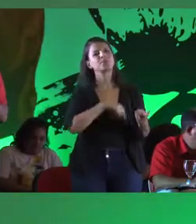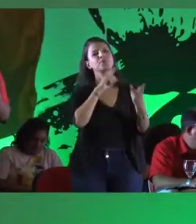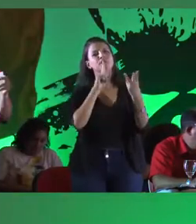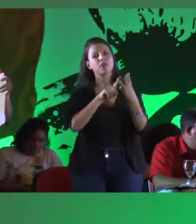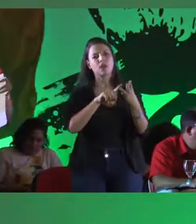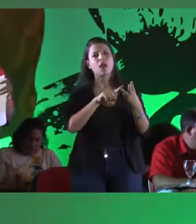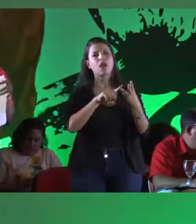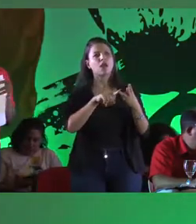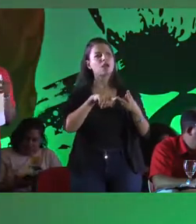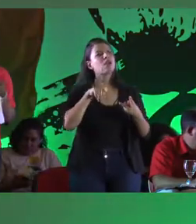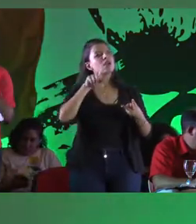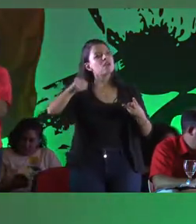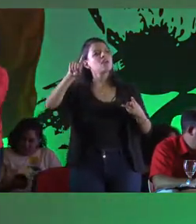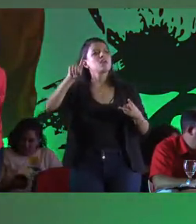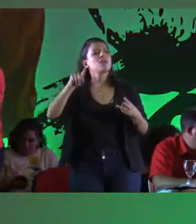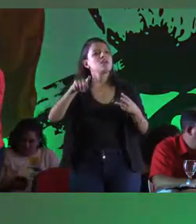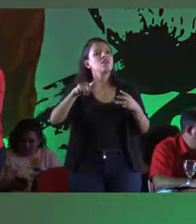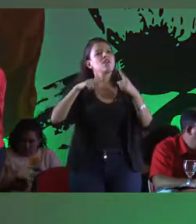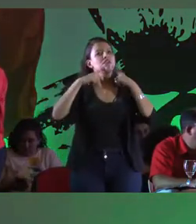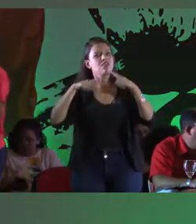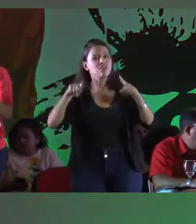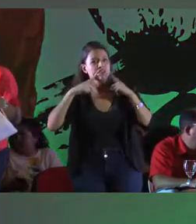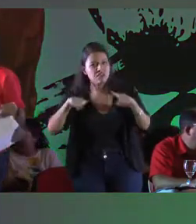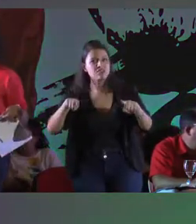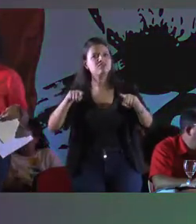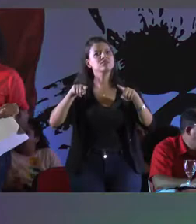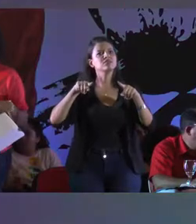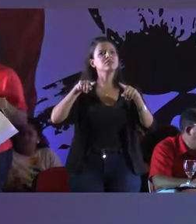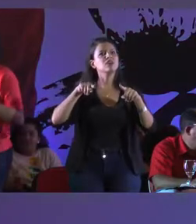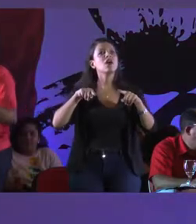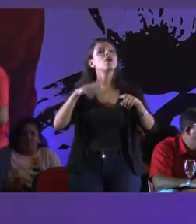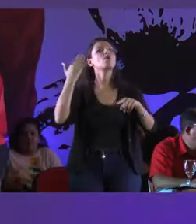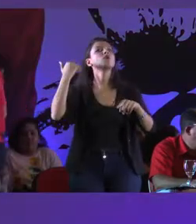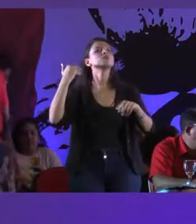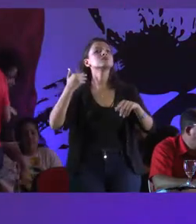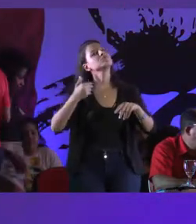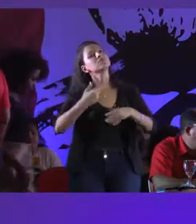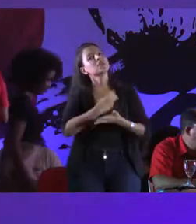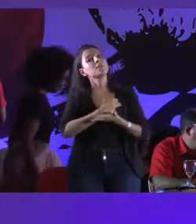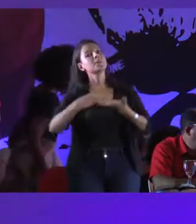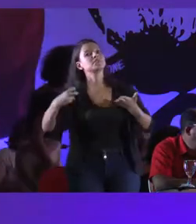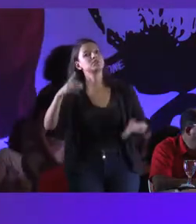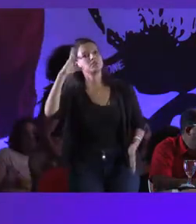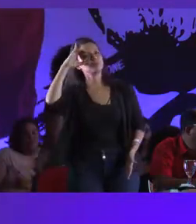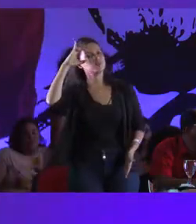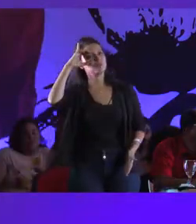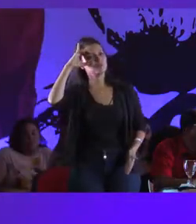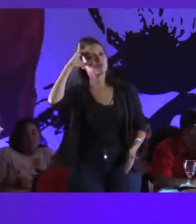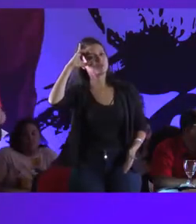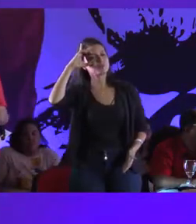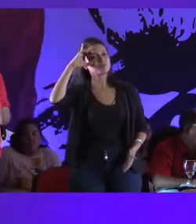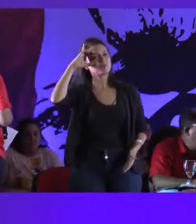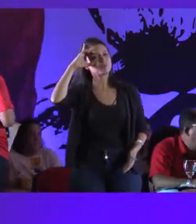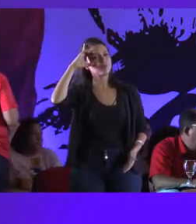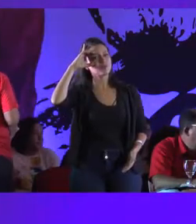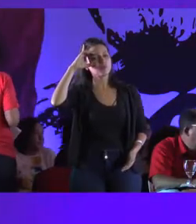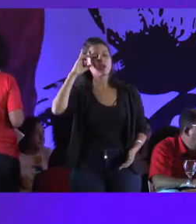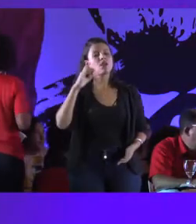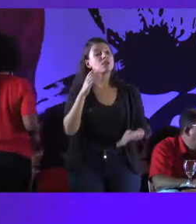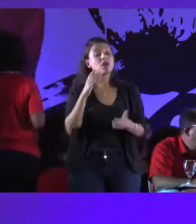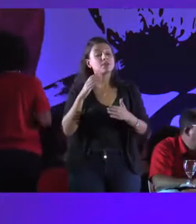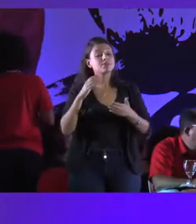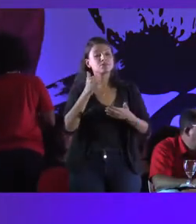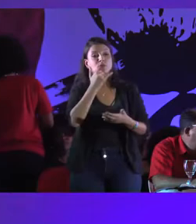ser questionado, isso começou a ser derrubado no impeachment da presidenta Dilma. E esta continuidade de rasgar